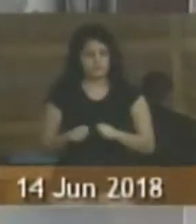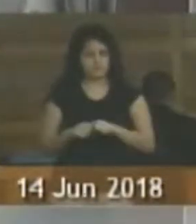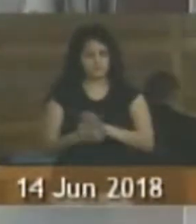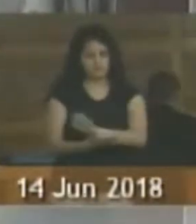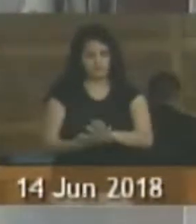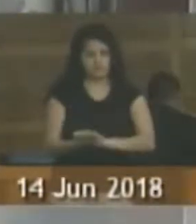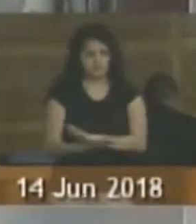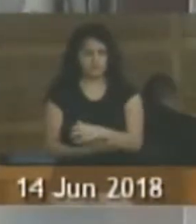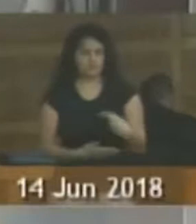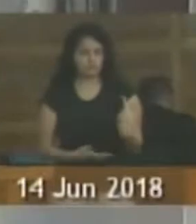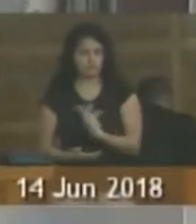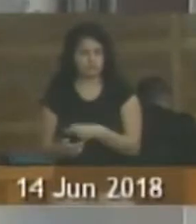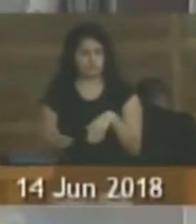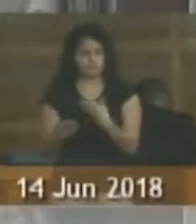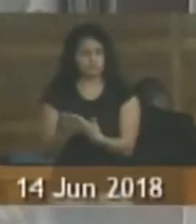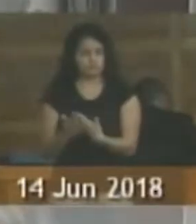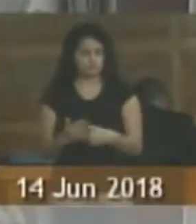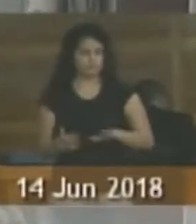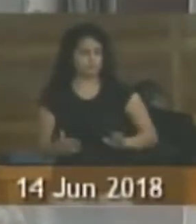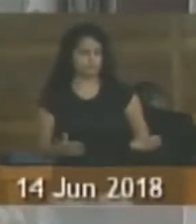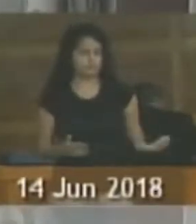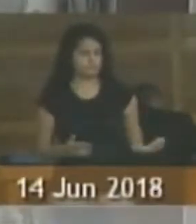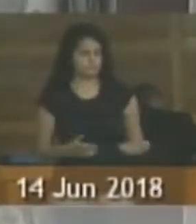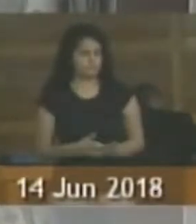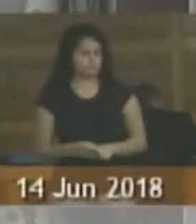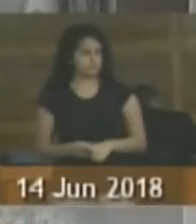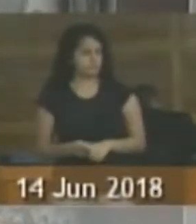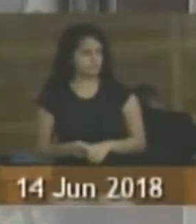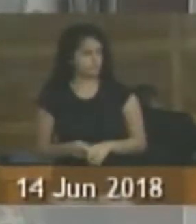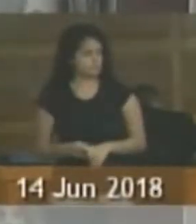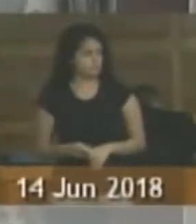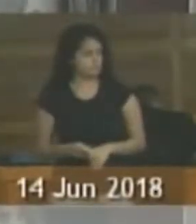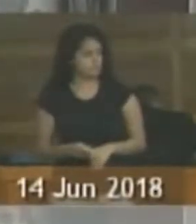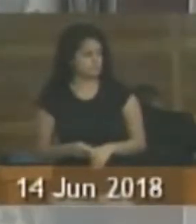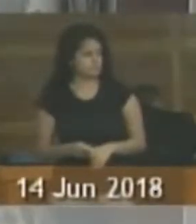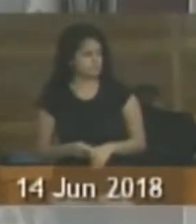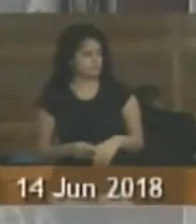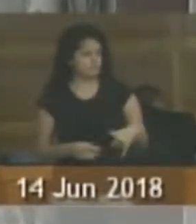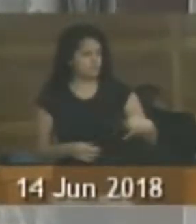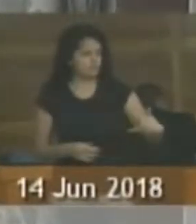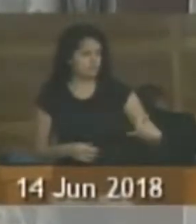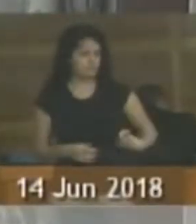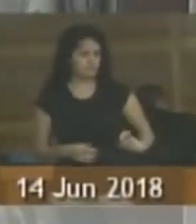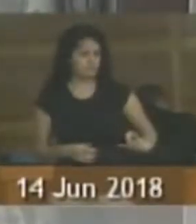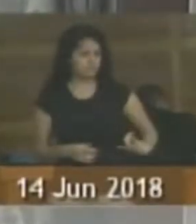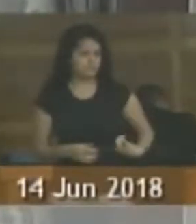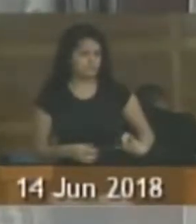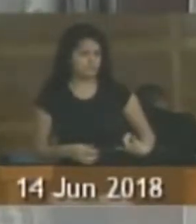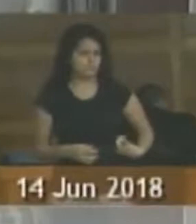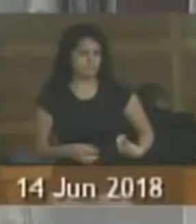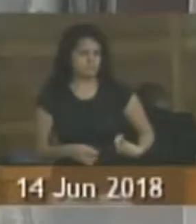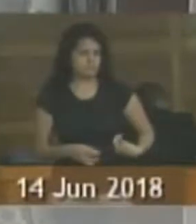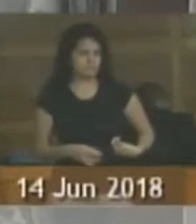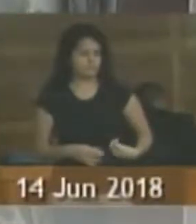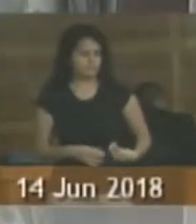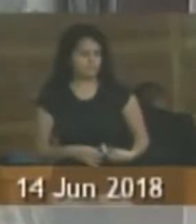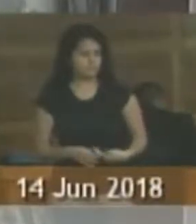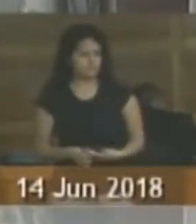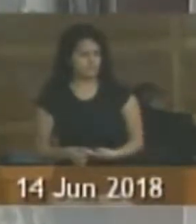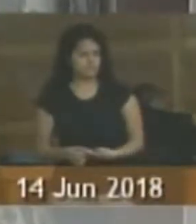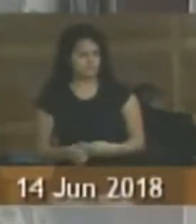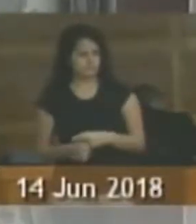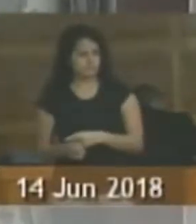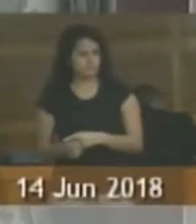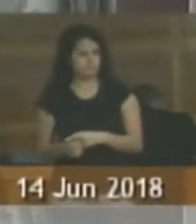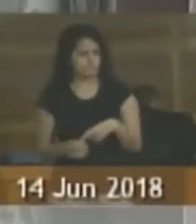escola, pelas nossas crianças, que estão à mercê de vandalismo. E esses atos estão